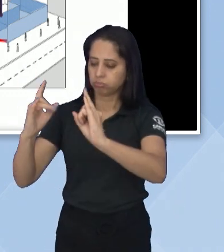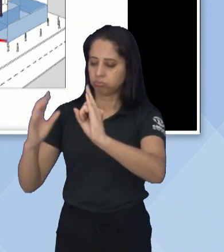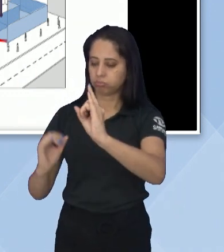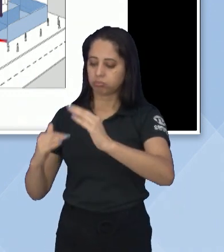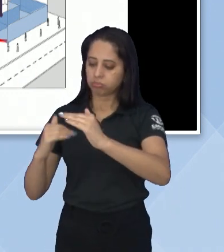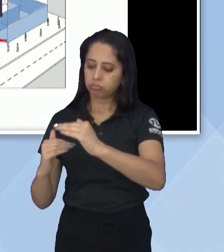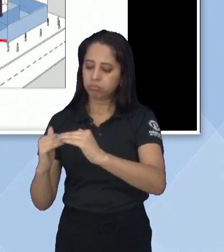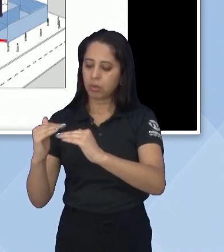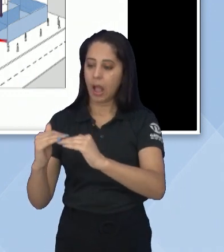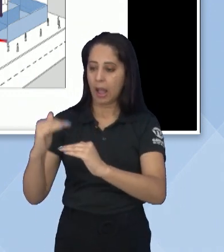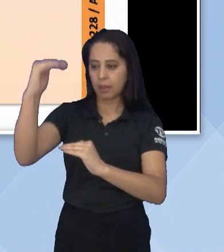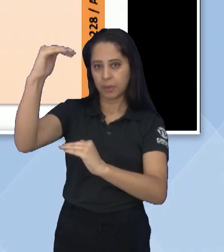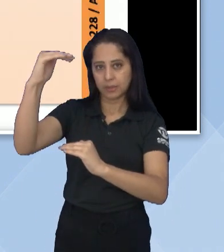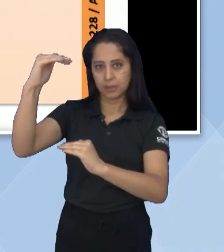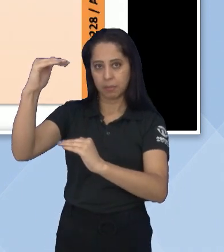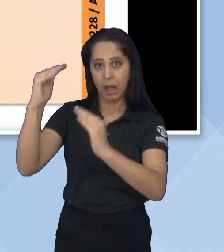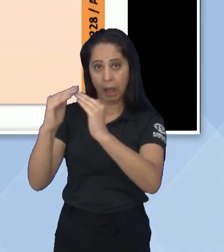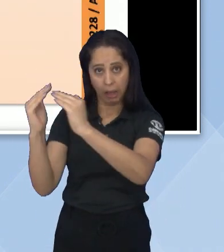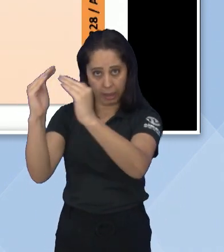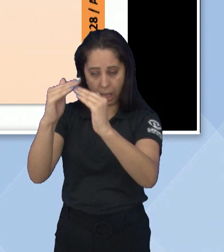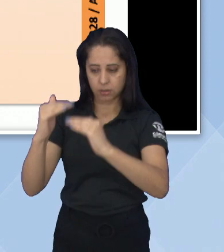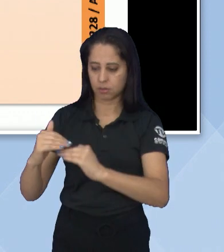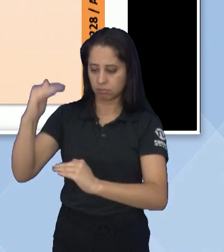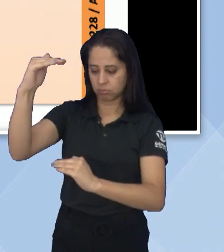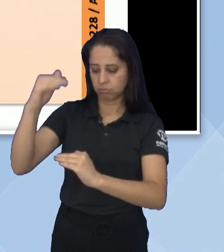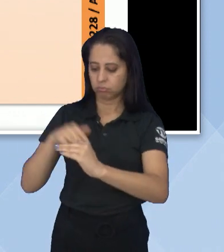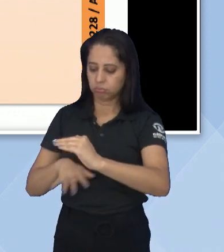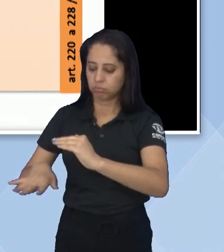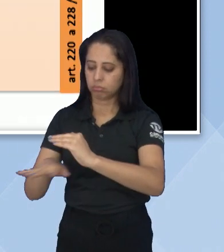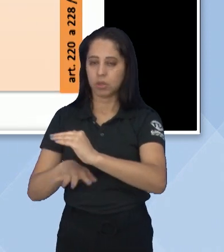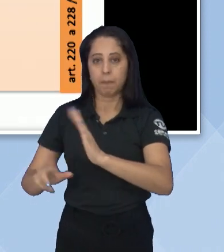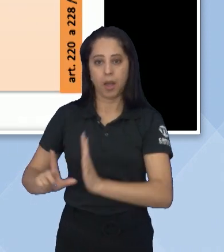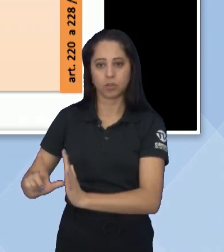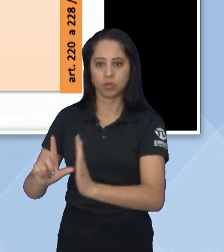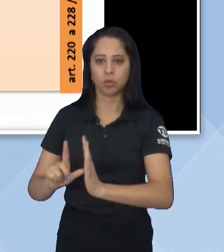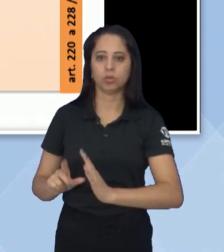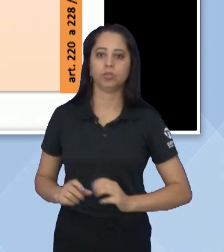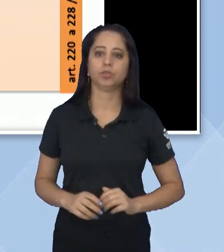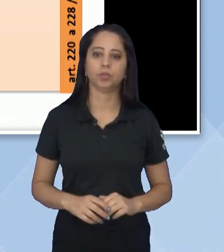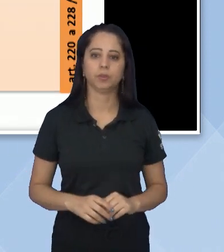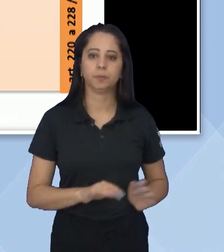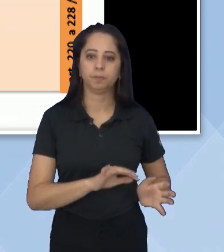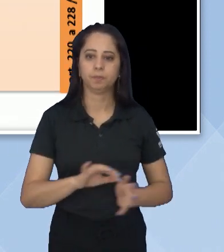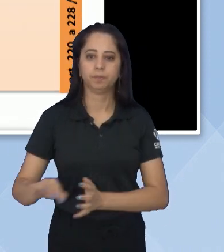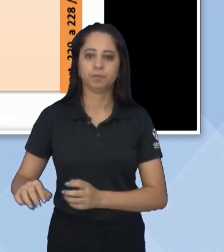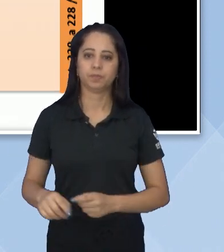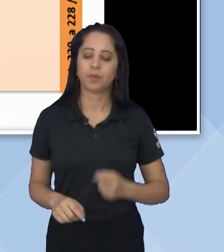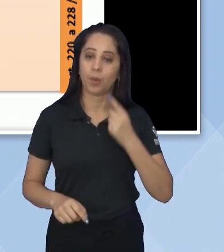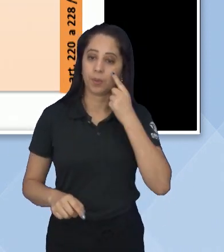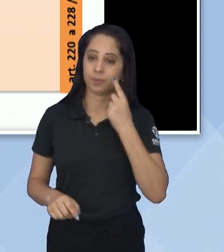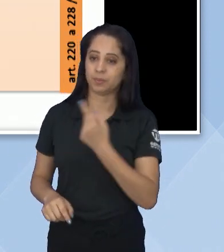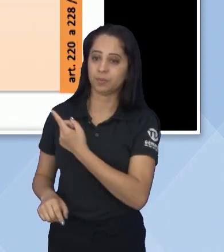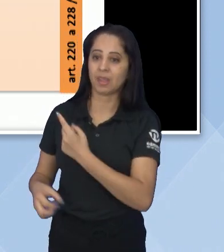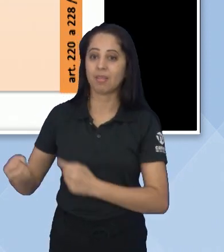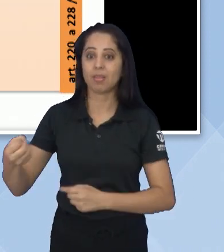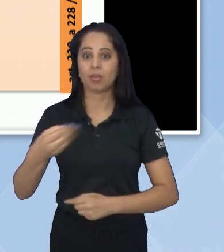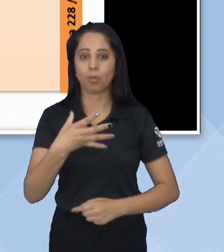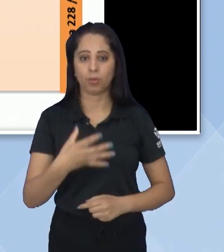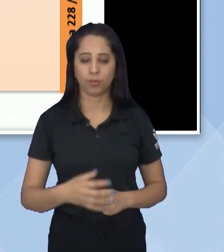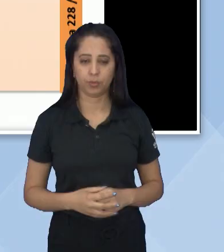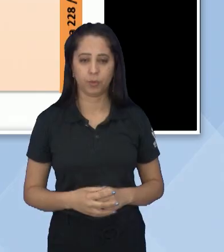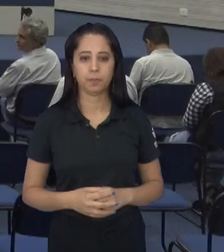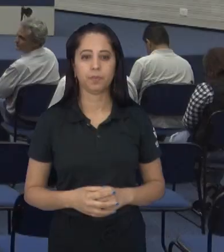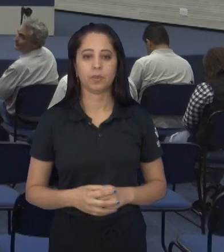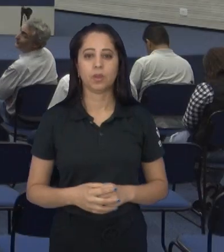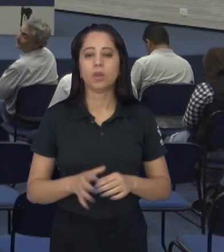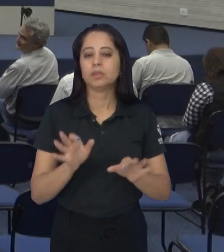para uso misto faixa dativa Essa foi a grande novidade da legislação quando nós tivermos o plano diretor nós